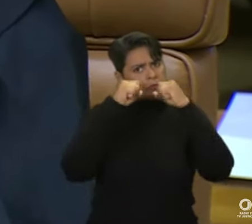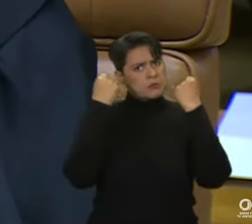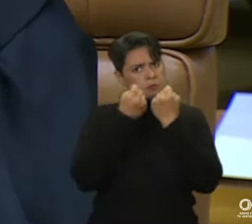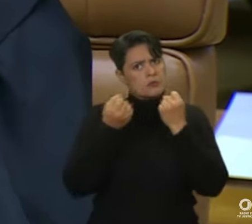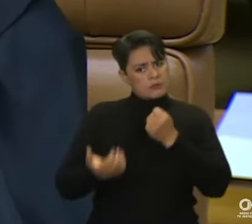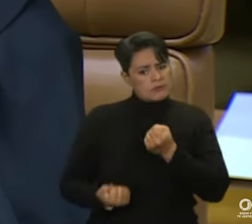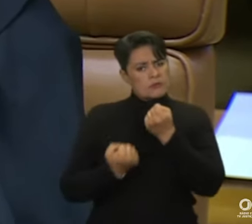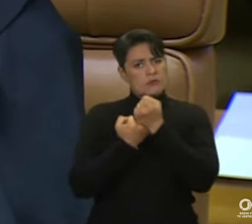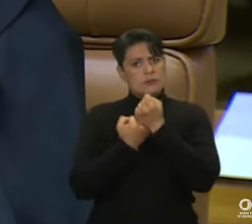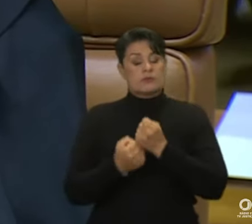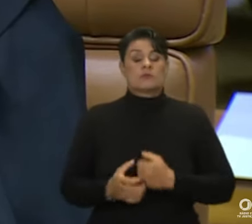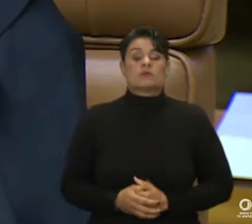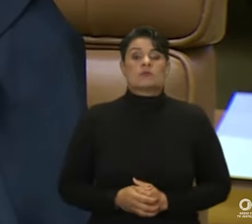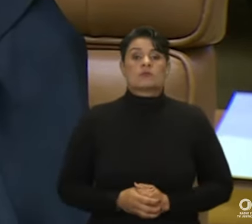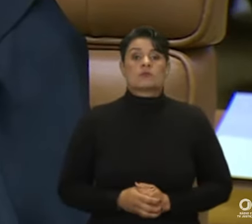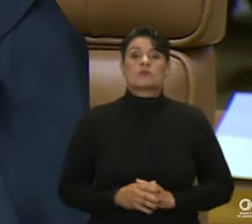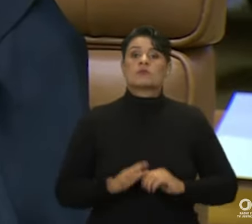sessão realizada em